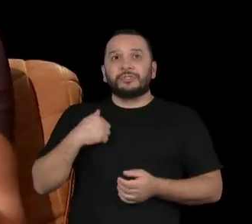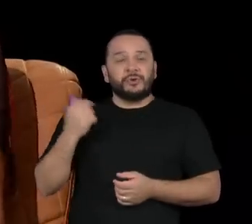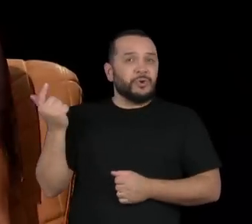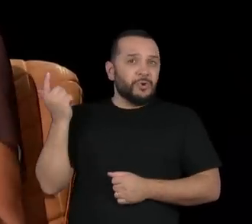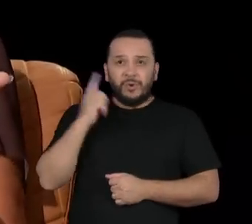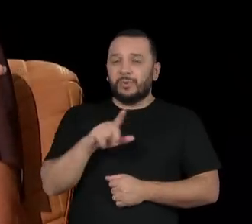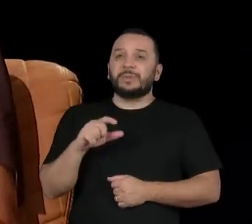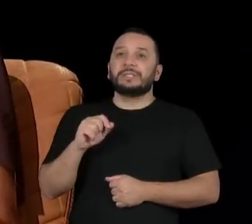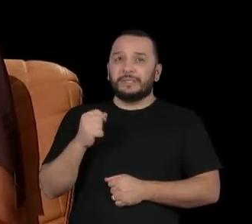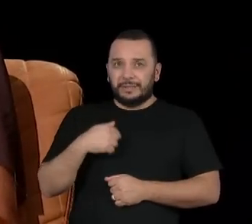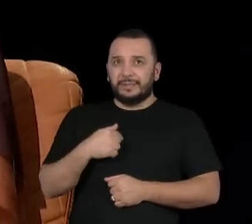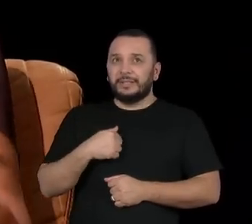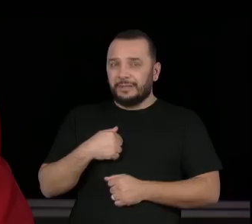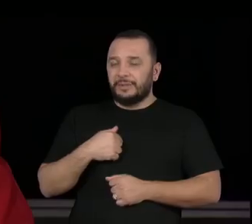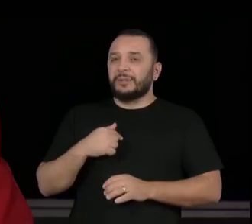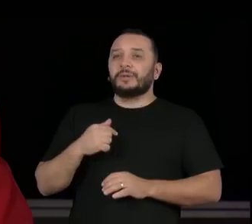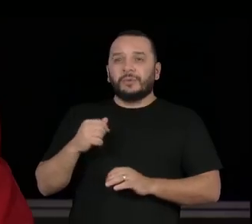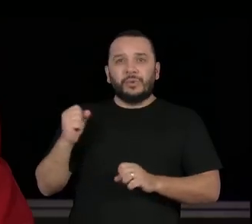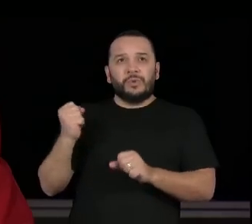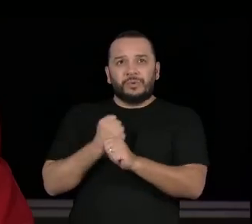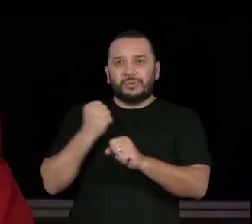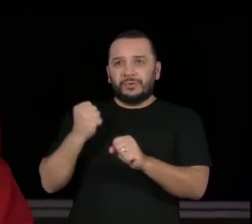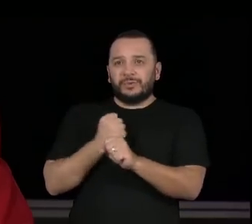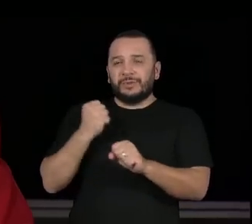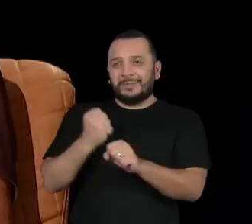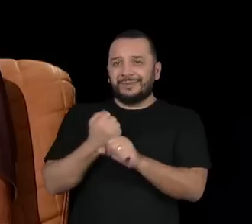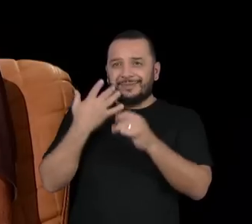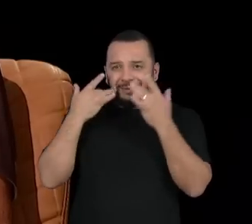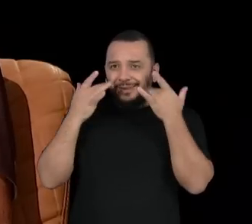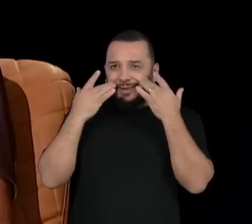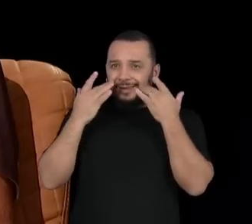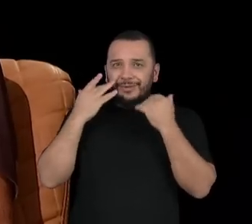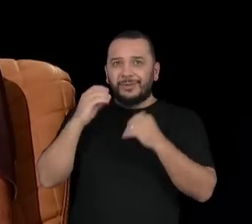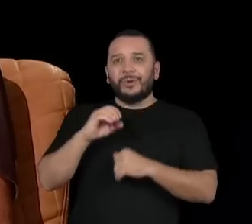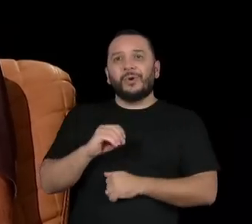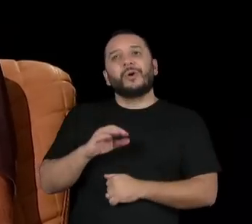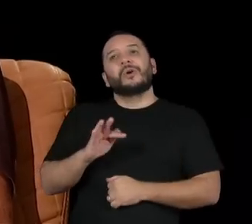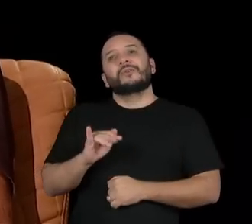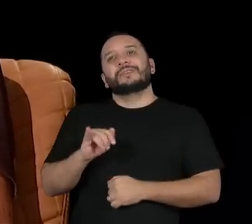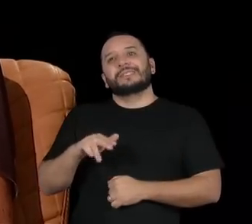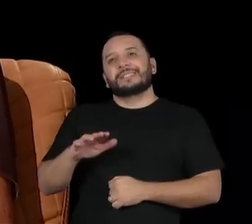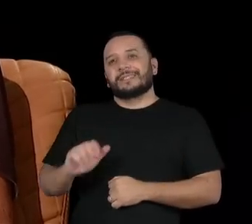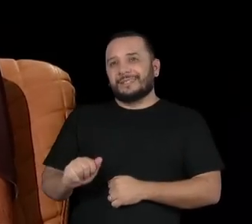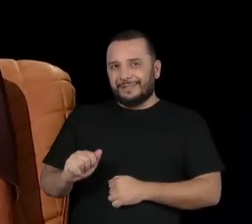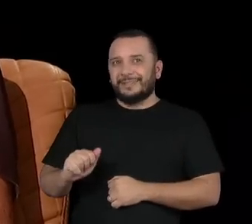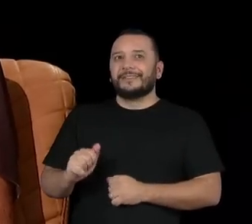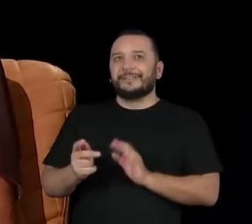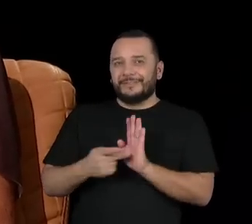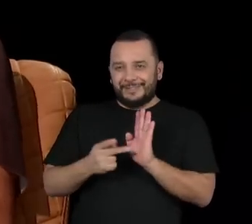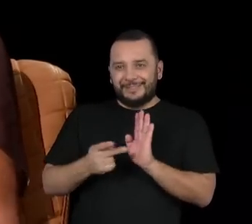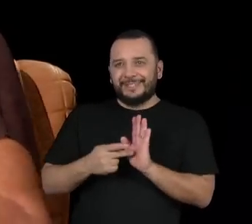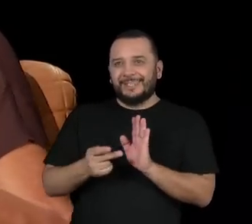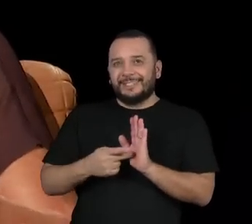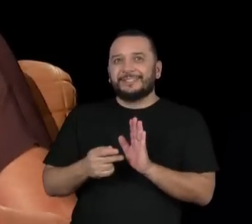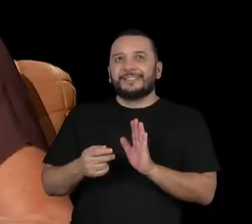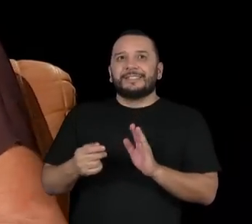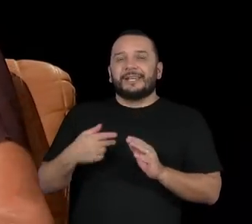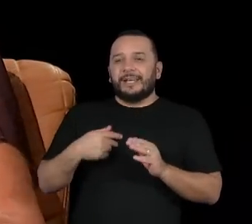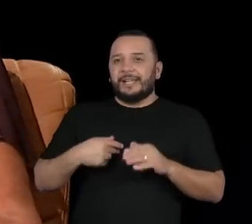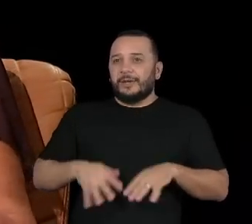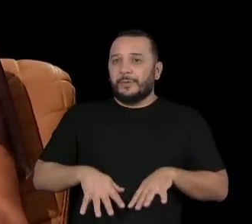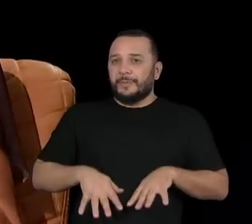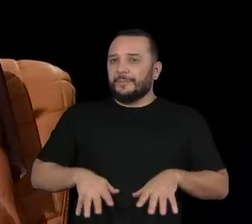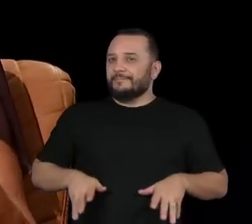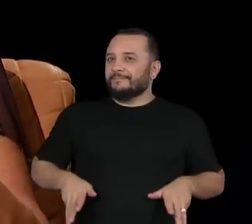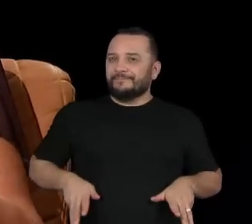conseguiu finalizar, construir o teatro por causa disso. Mas era isso mesmo, nós dois. Eu botava a minha mini